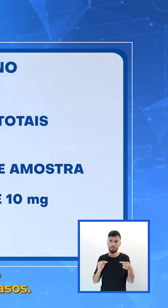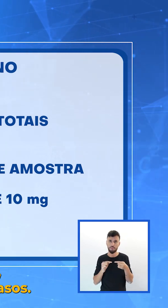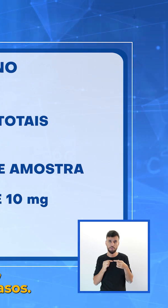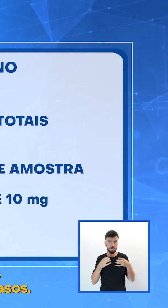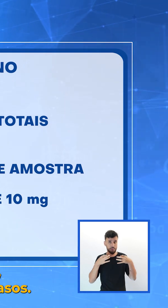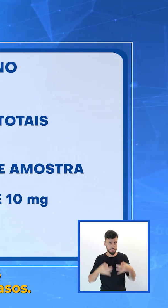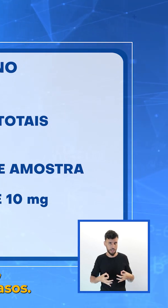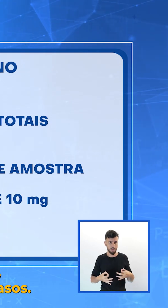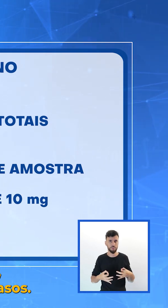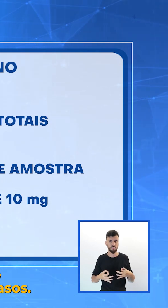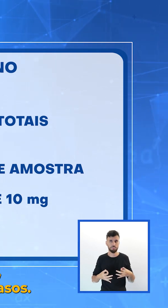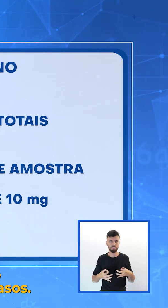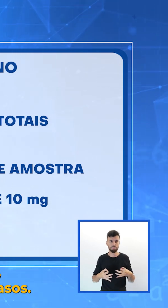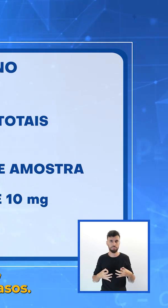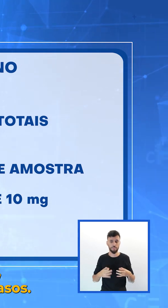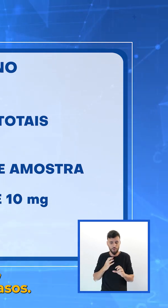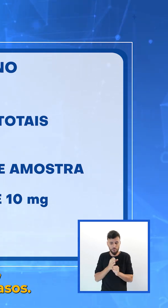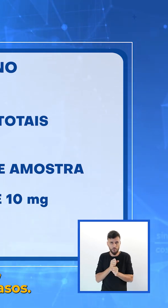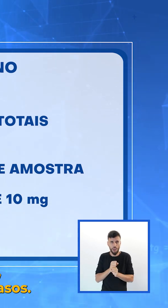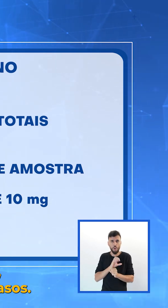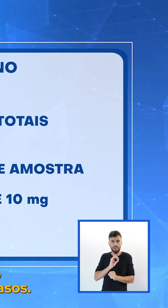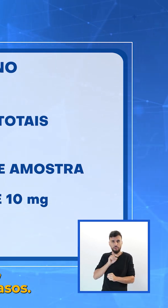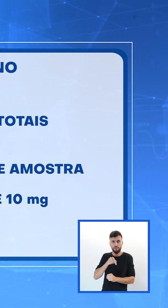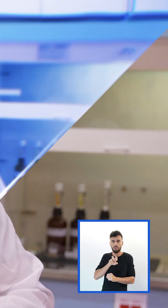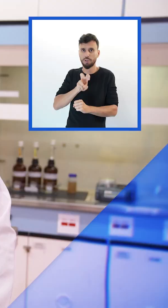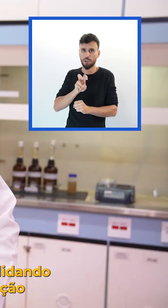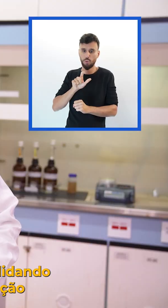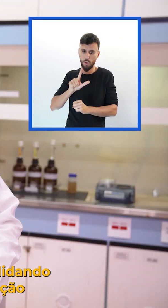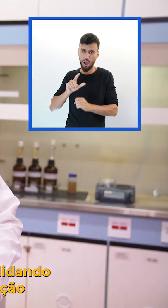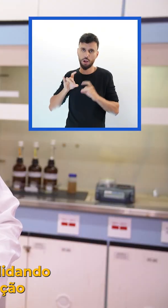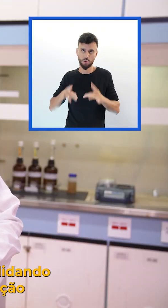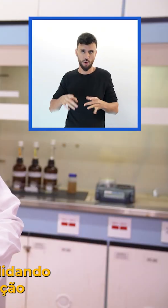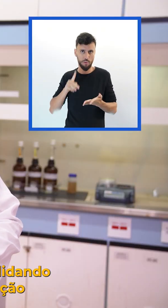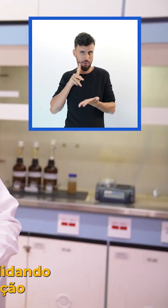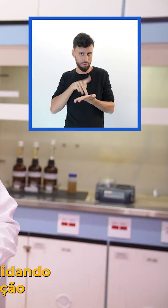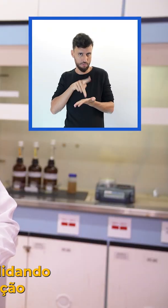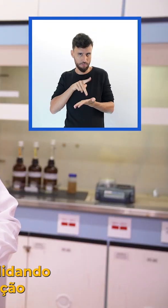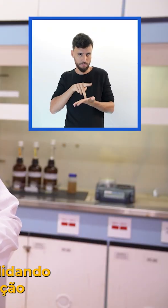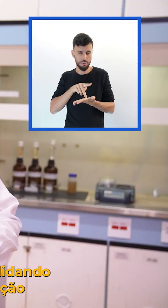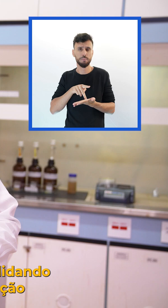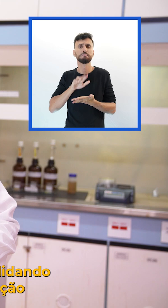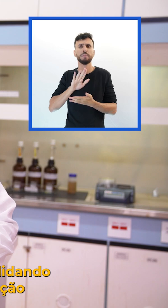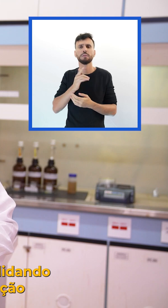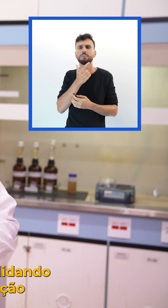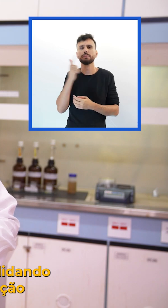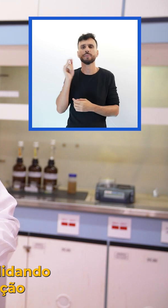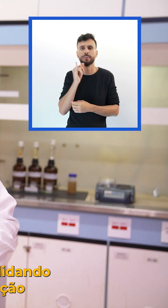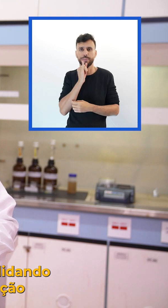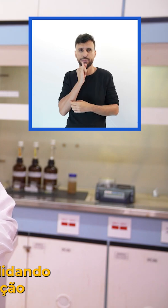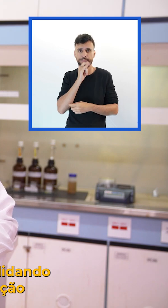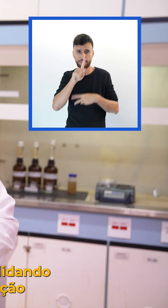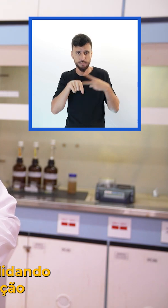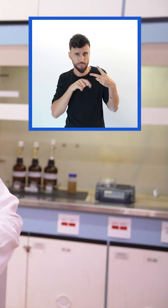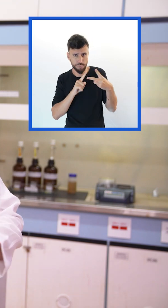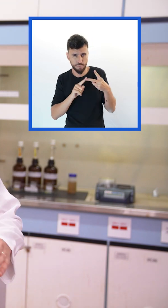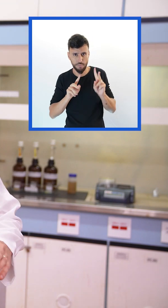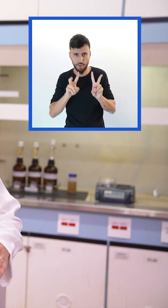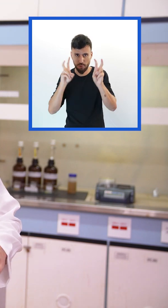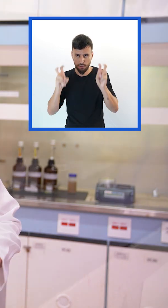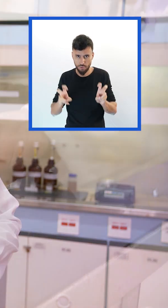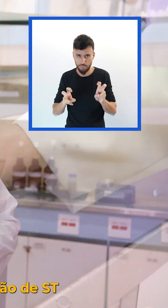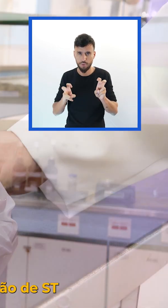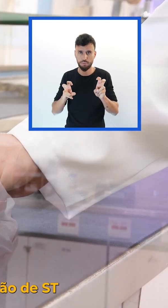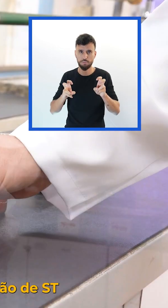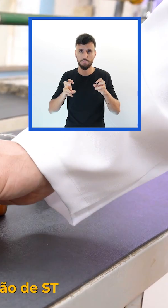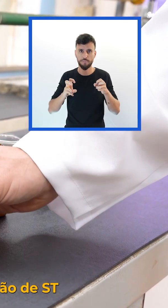volumes de até meio litro de amostra, que pode ser maiores em alguns casos. Mas agora suponha que estejamos lidando com uma amostra de concentração